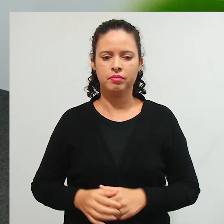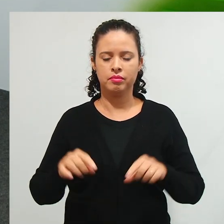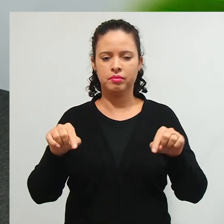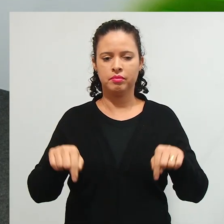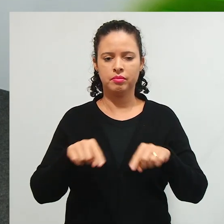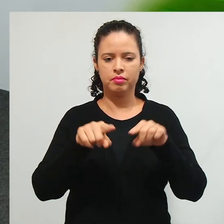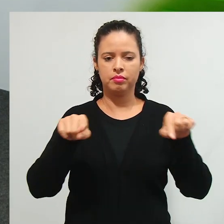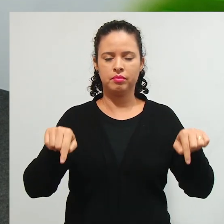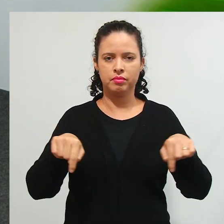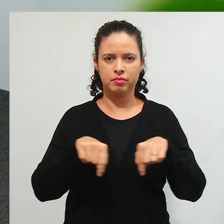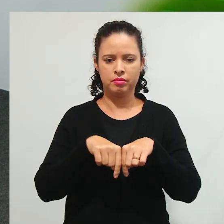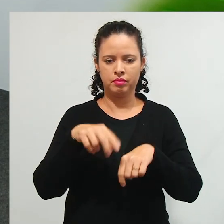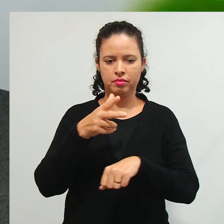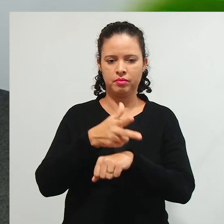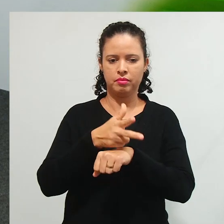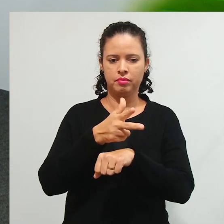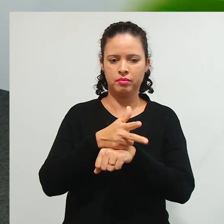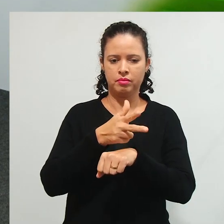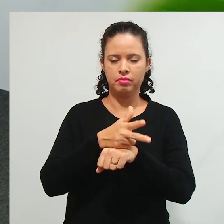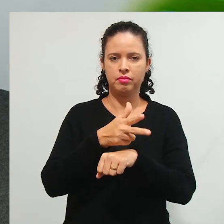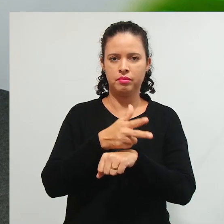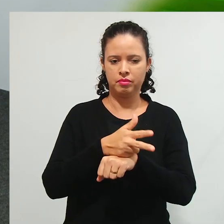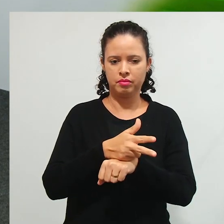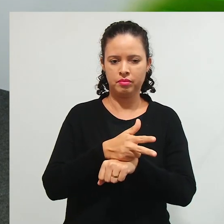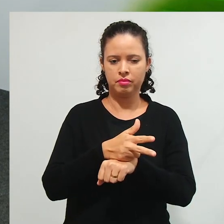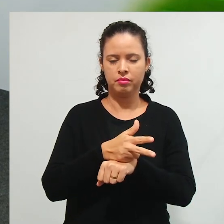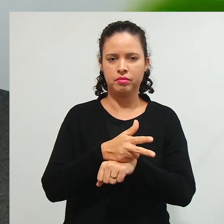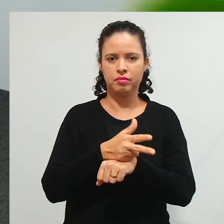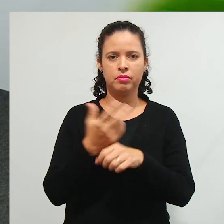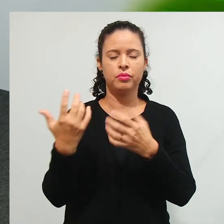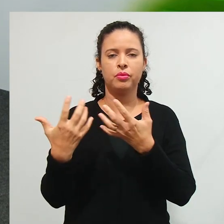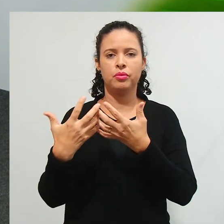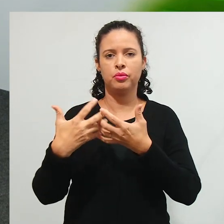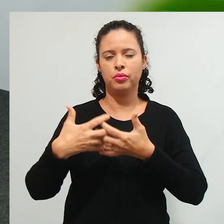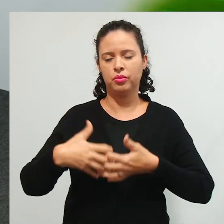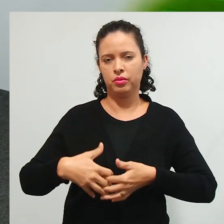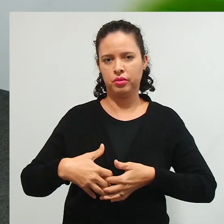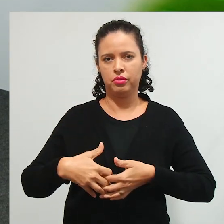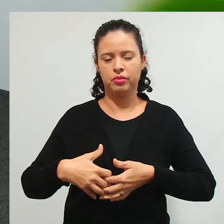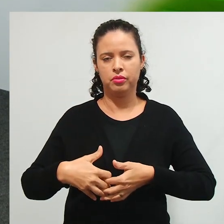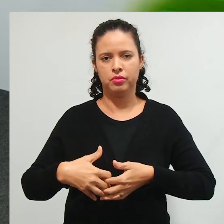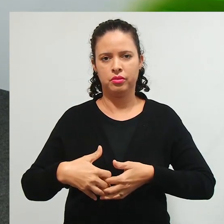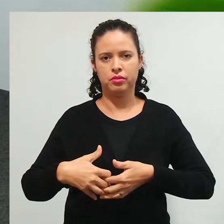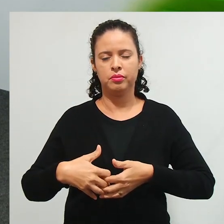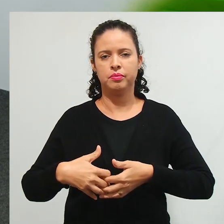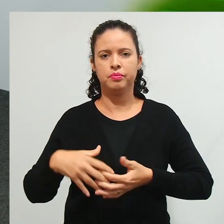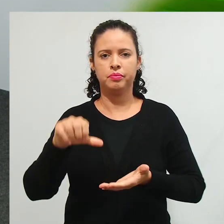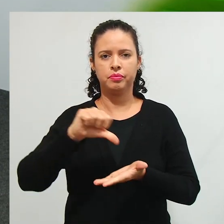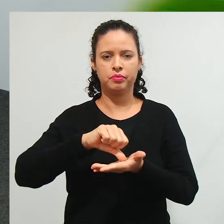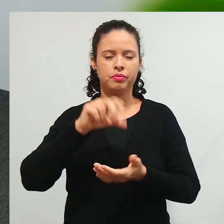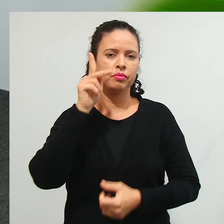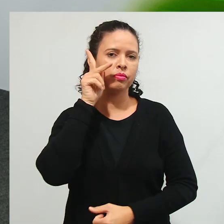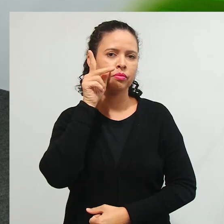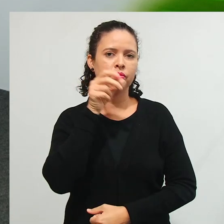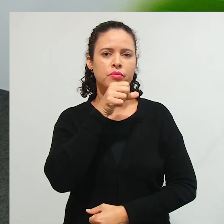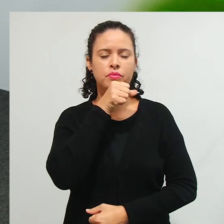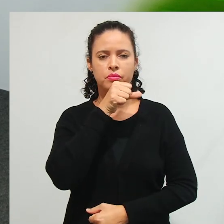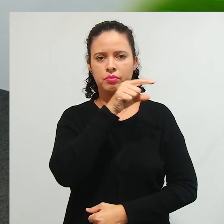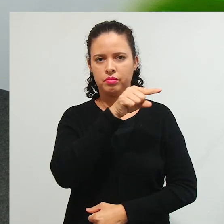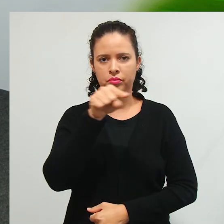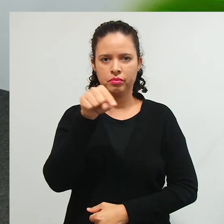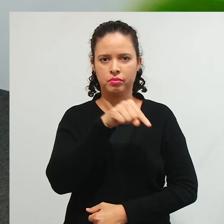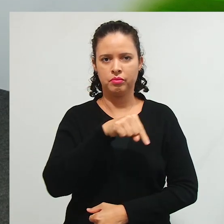Estou aqui no estúdio de gravação do Instituto Federal de Rondônia, Campus Porto Velho,